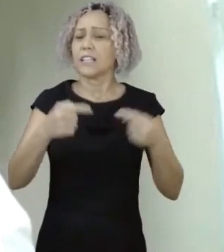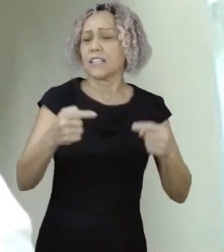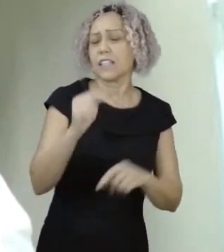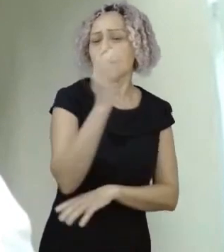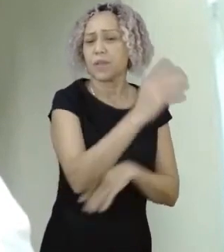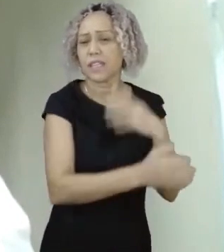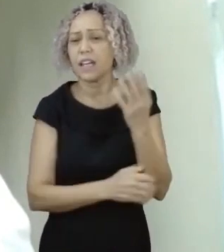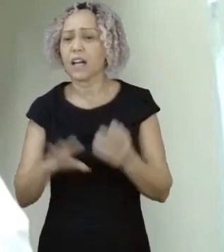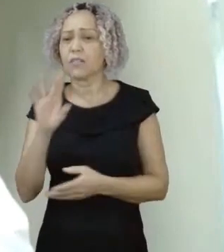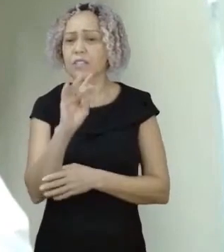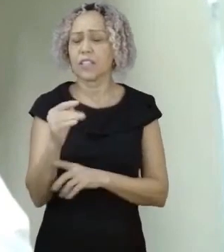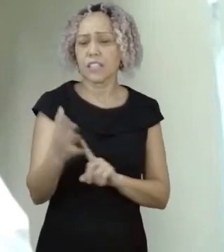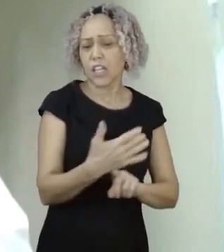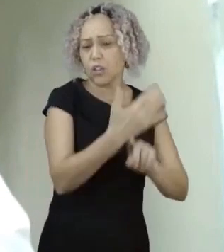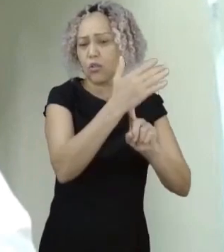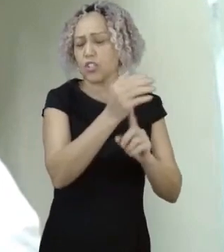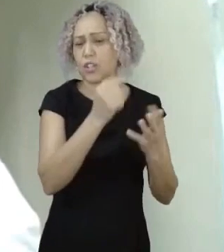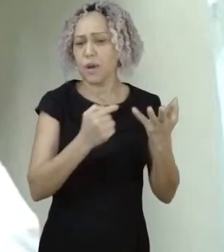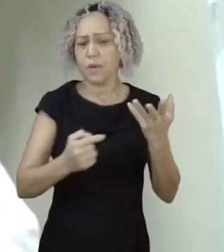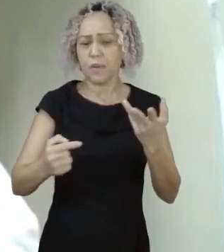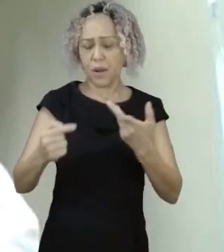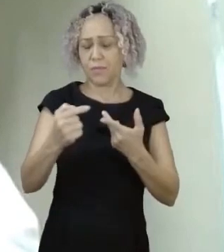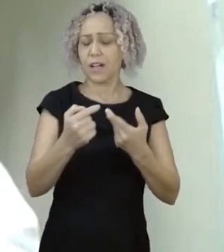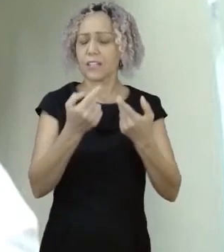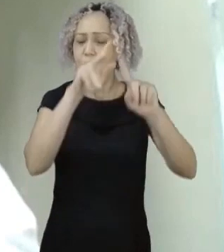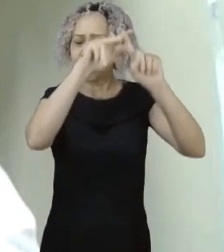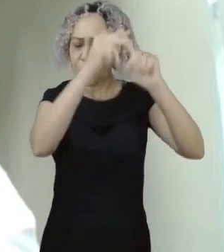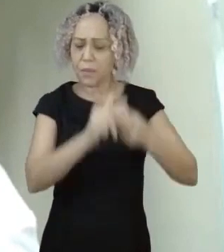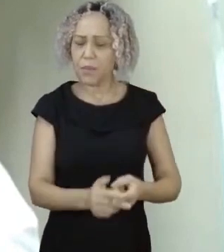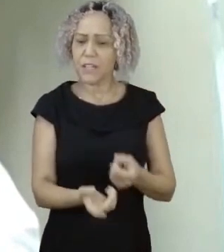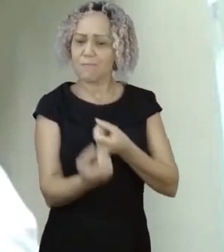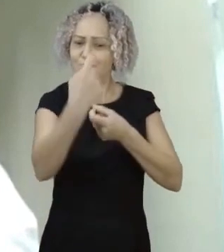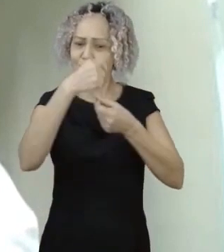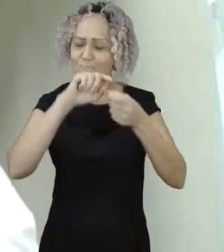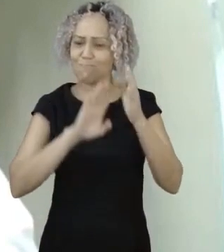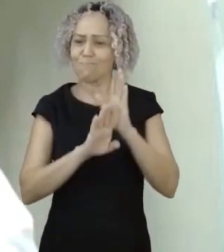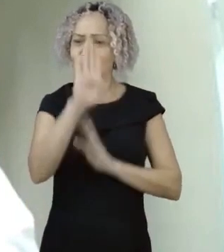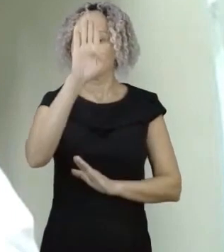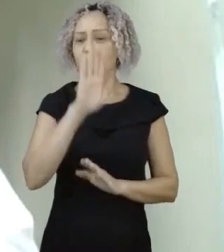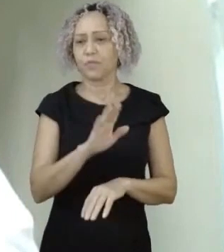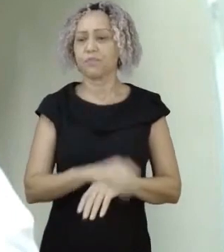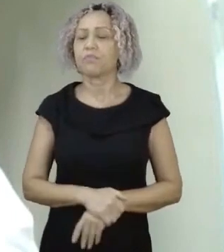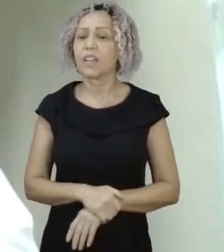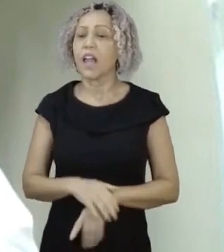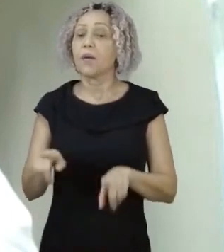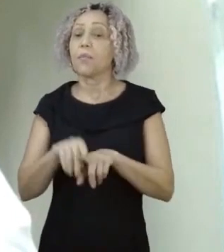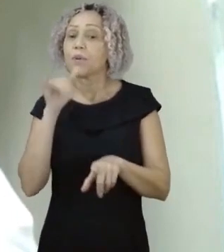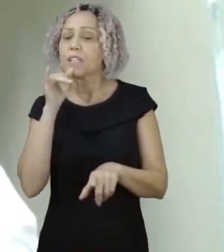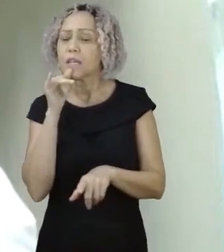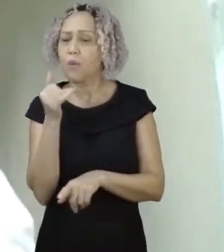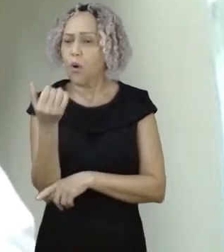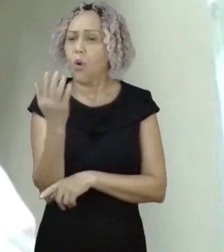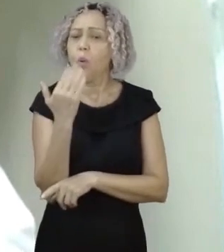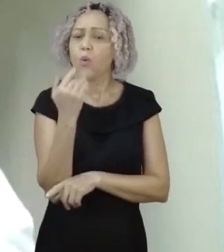tecnologia. A gente vê um avanço claro, né, na melhoria de vida da população. A gente já vê que o preço dos alimentos já